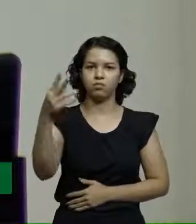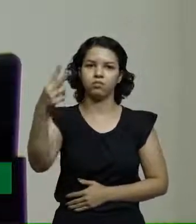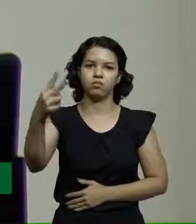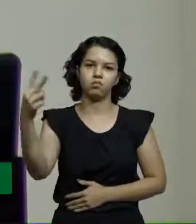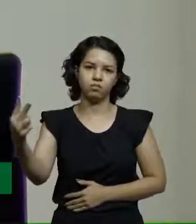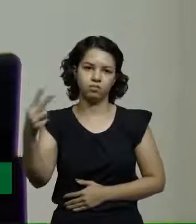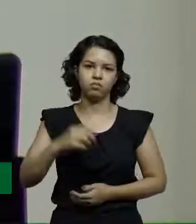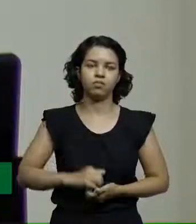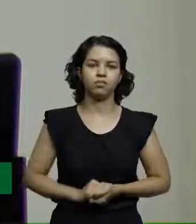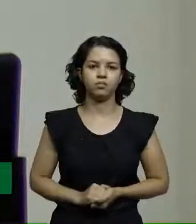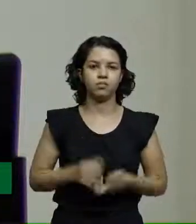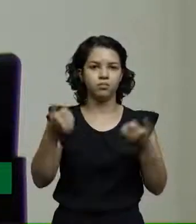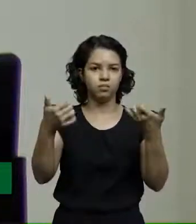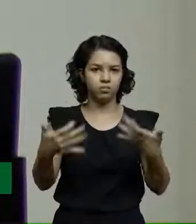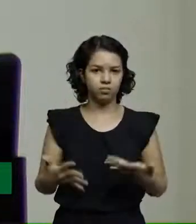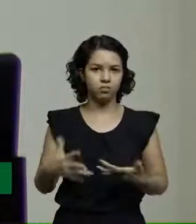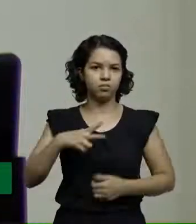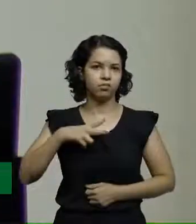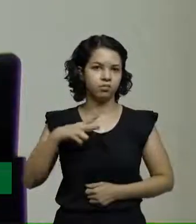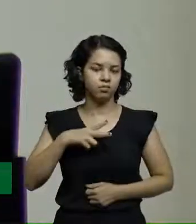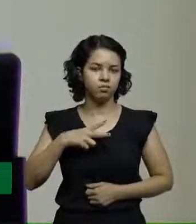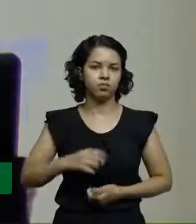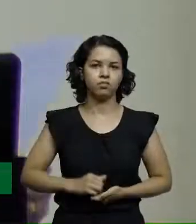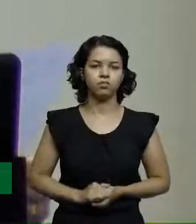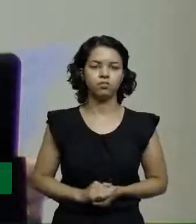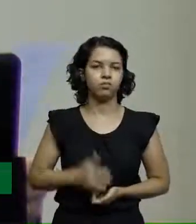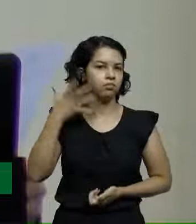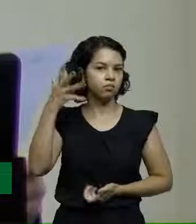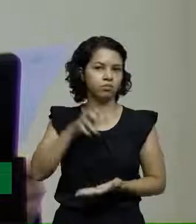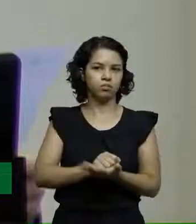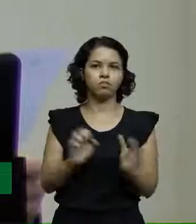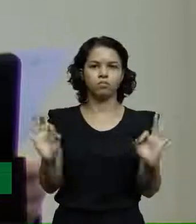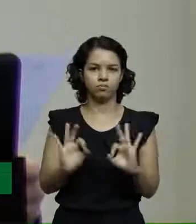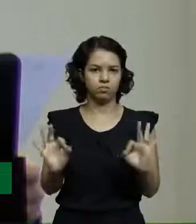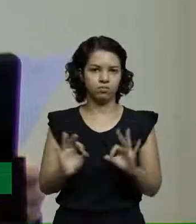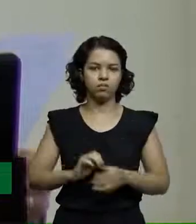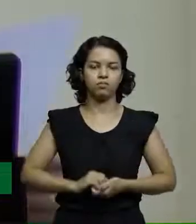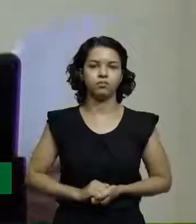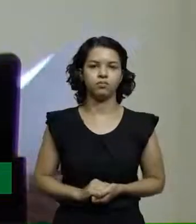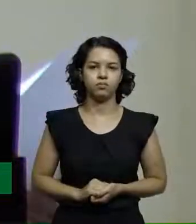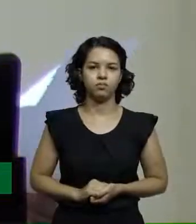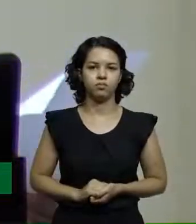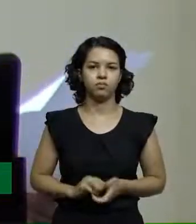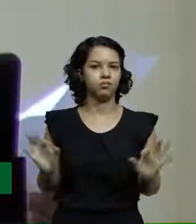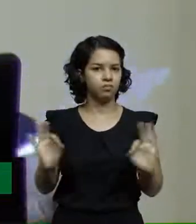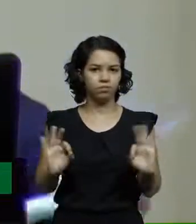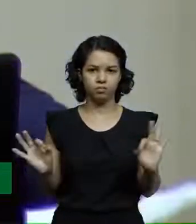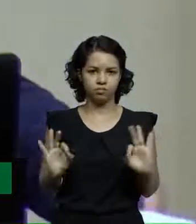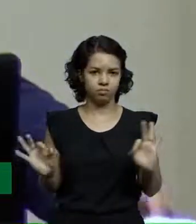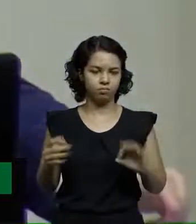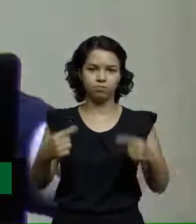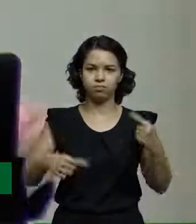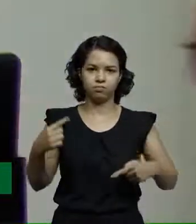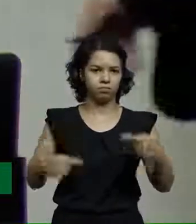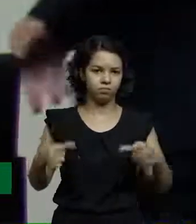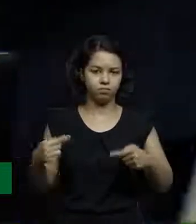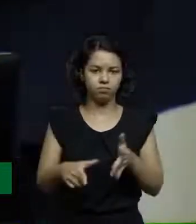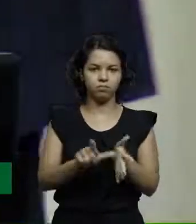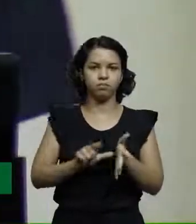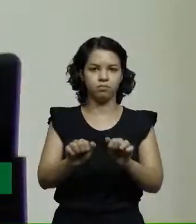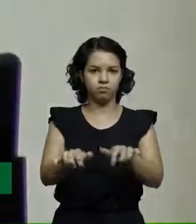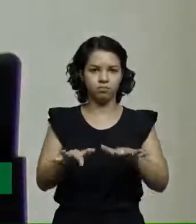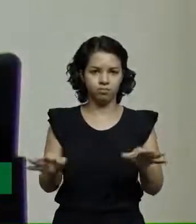149/161/2022. Explicações pessoais. Não houve oradores inscritos. Nada mais havendo a tratar e antes de encerrar a